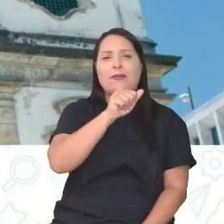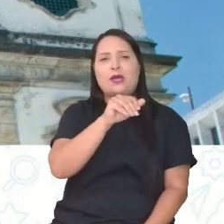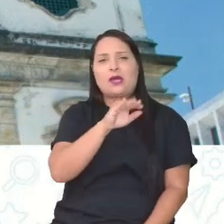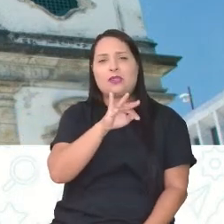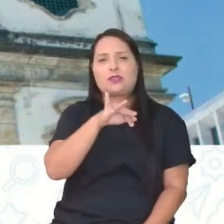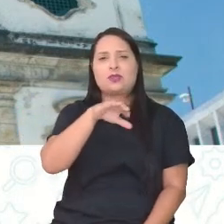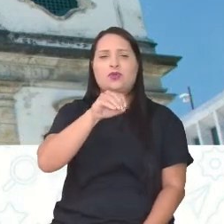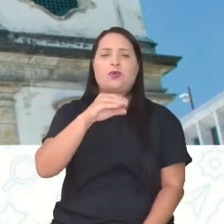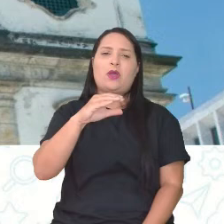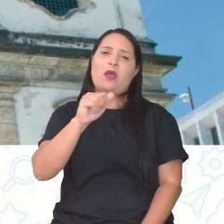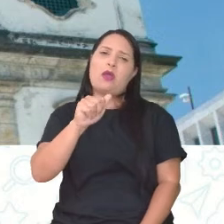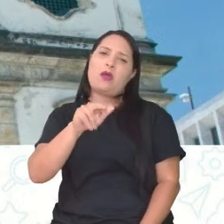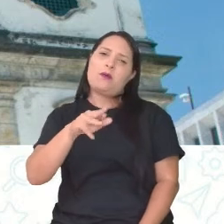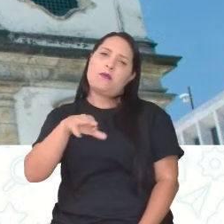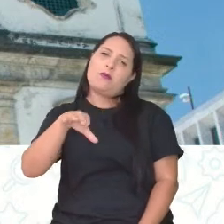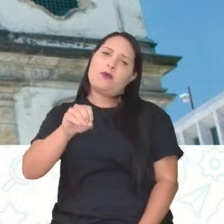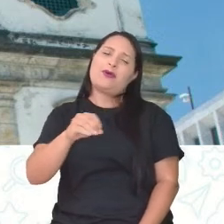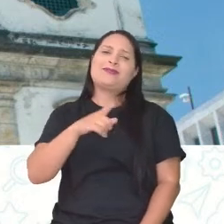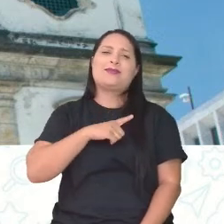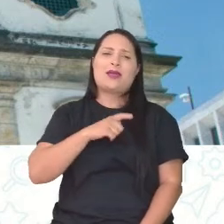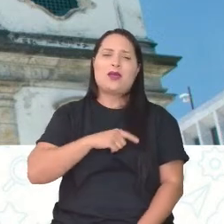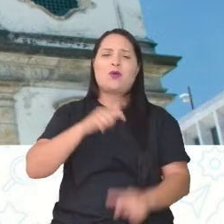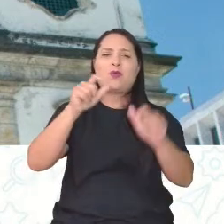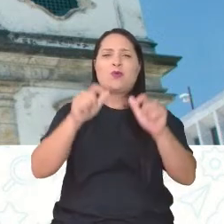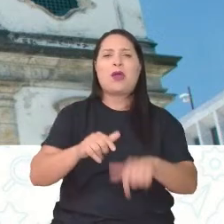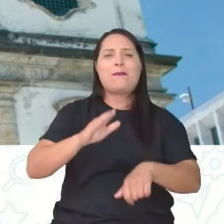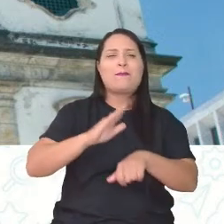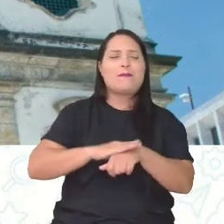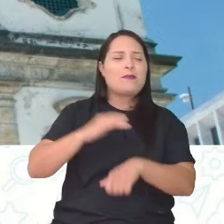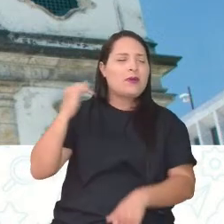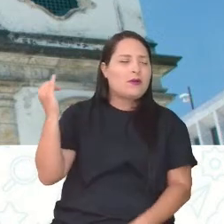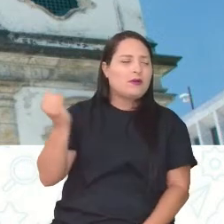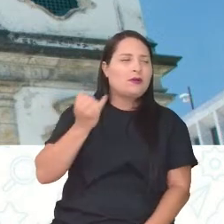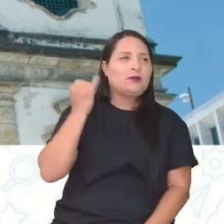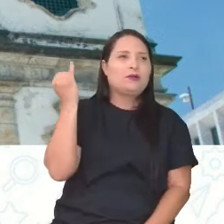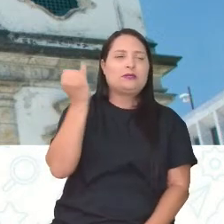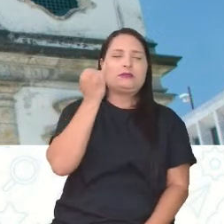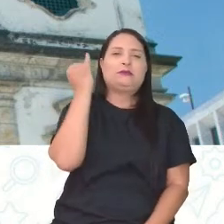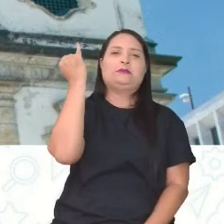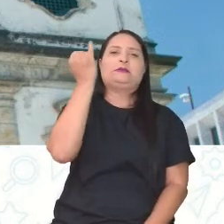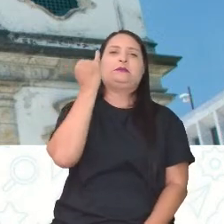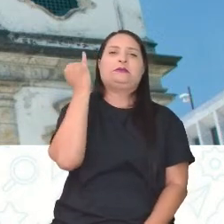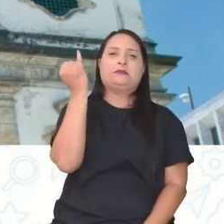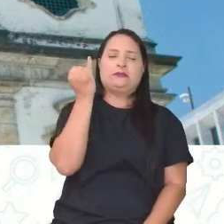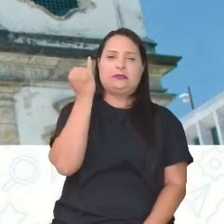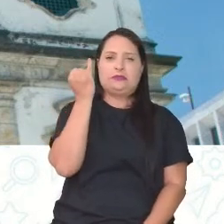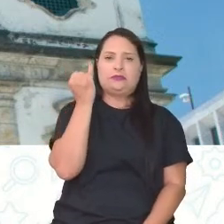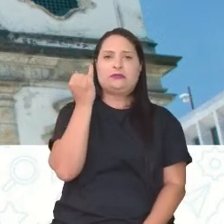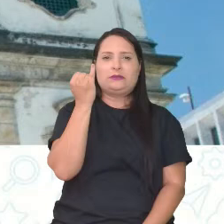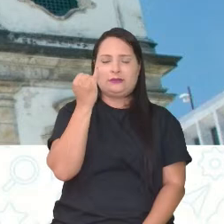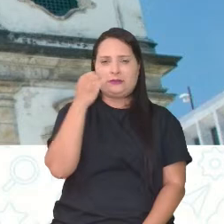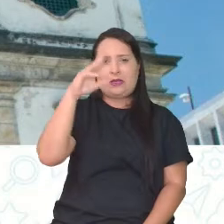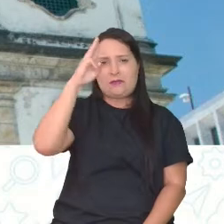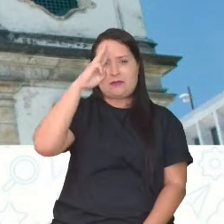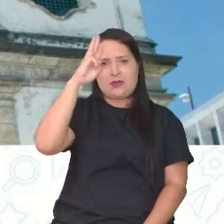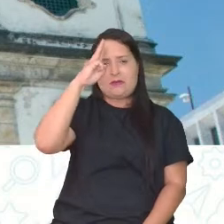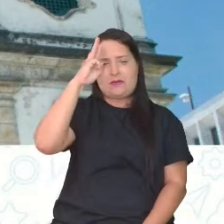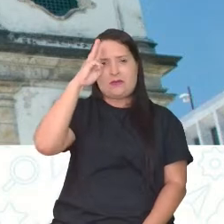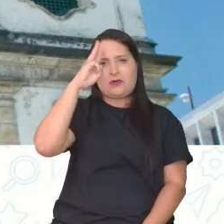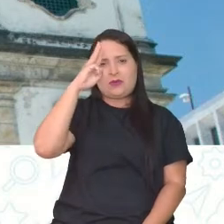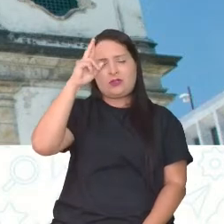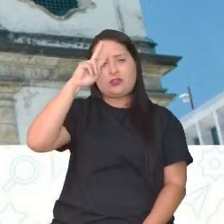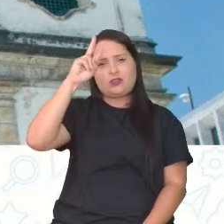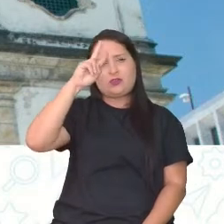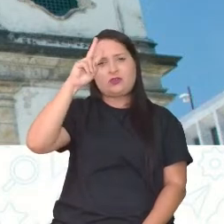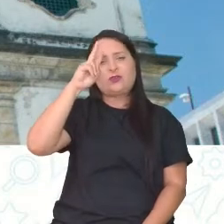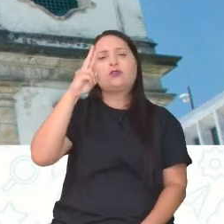considerado um dos mais importantes lugares de memória da escravidão do Recife, pelo papel que a Irmandade dos